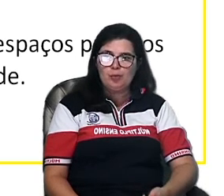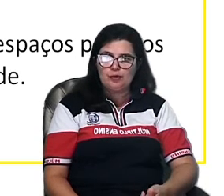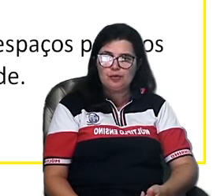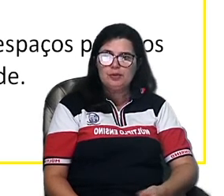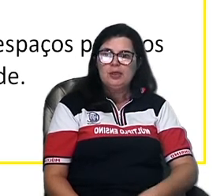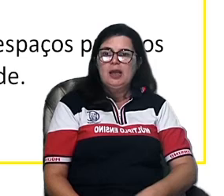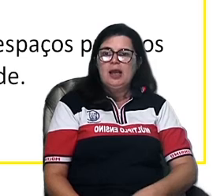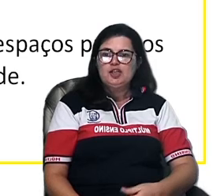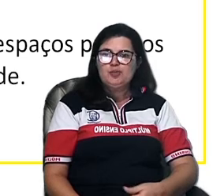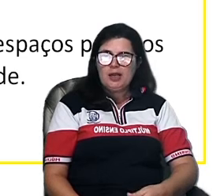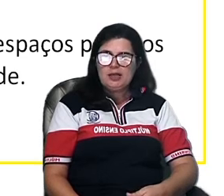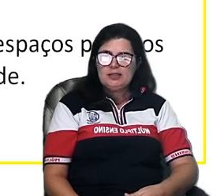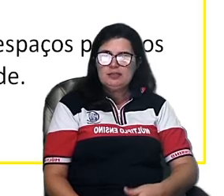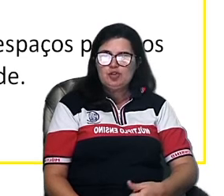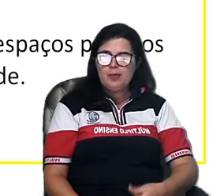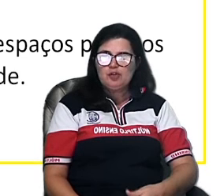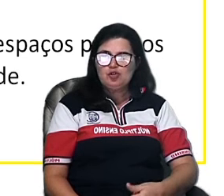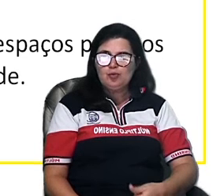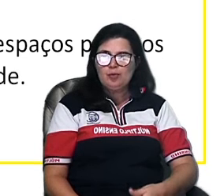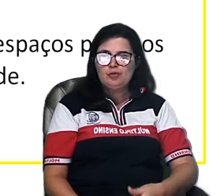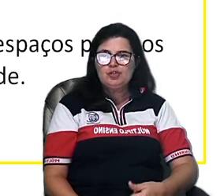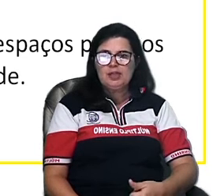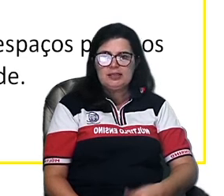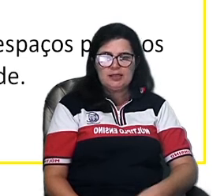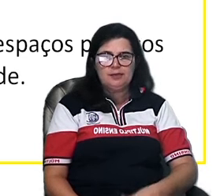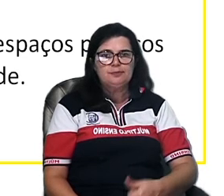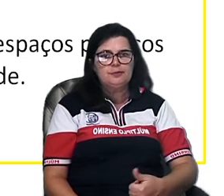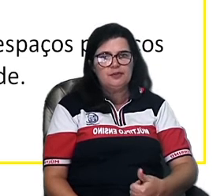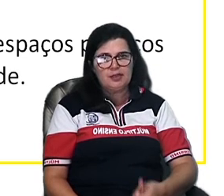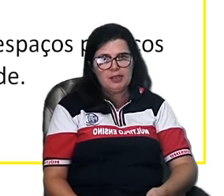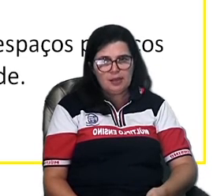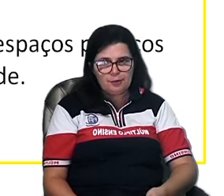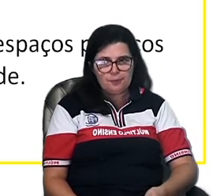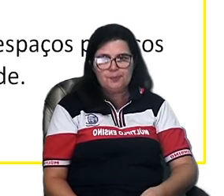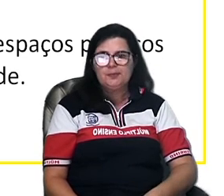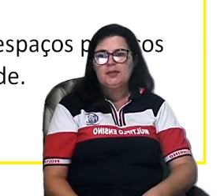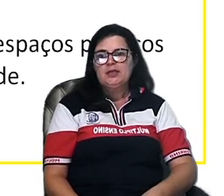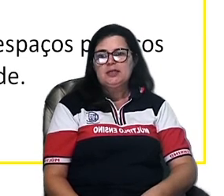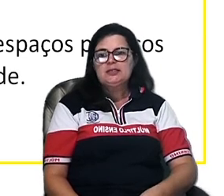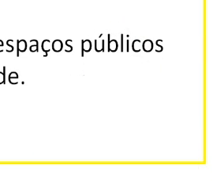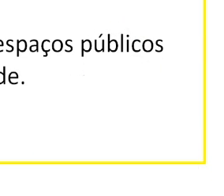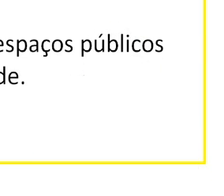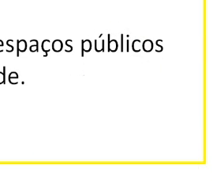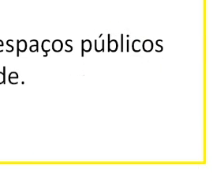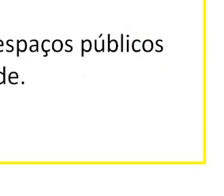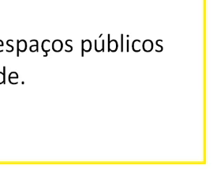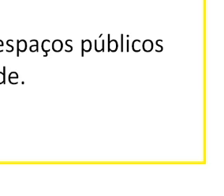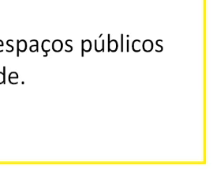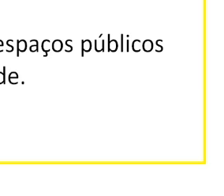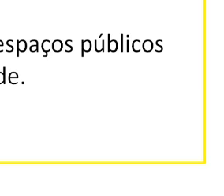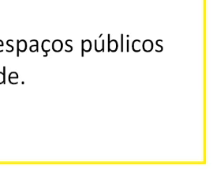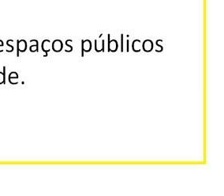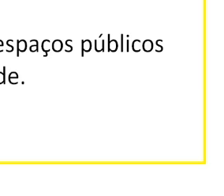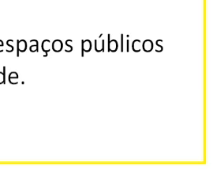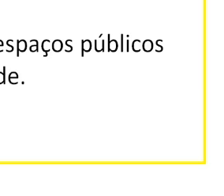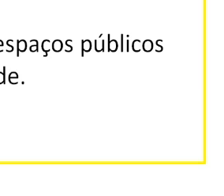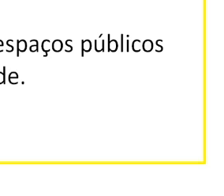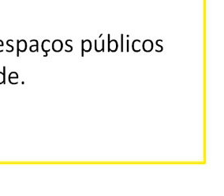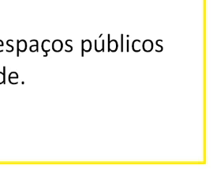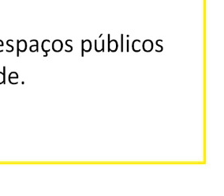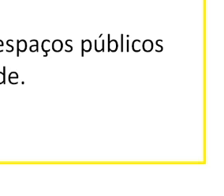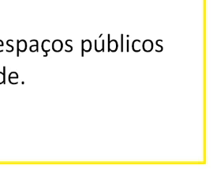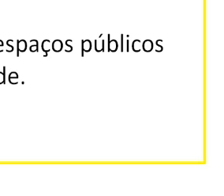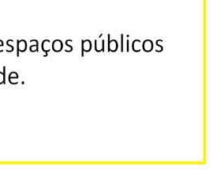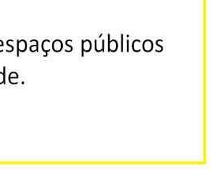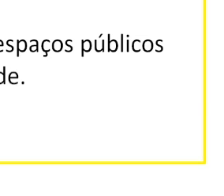espaços públicos. As praças são espaços públicos de lazer. Verdadeiro. Cite 2 exemplos de espaços públicos de